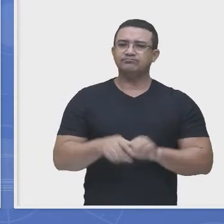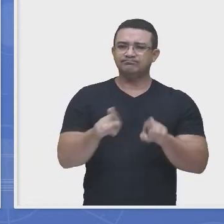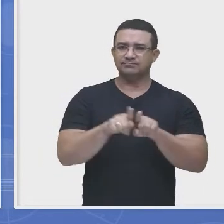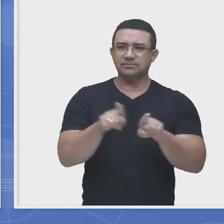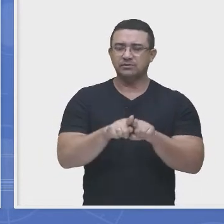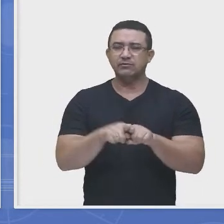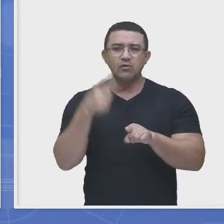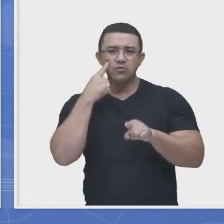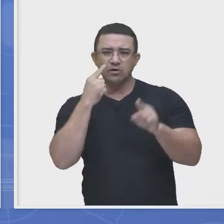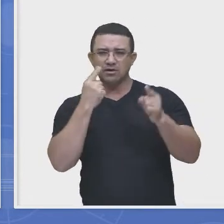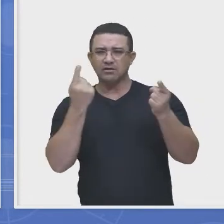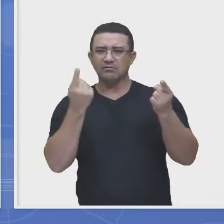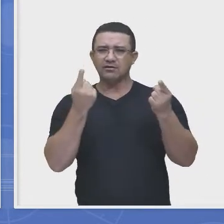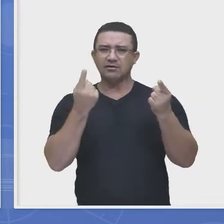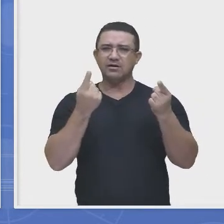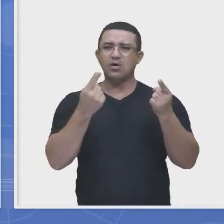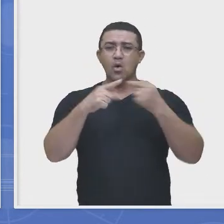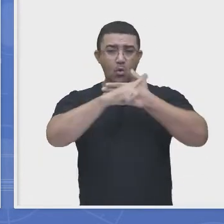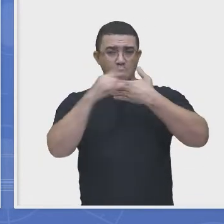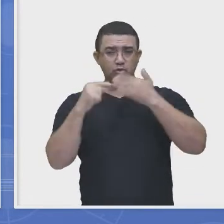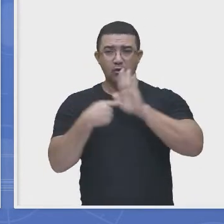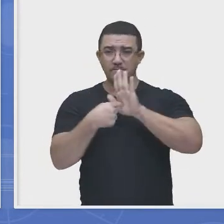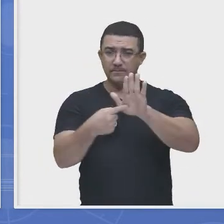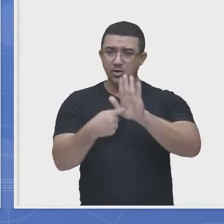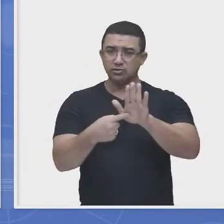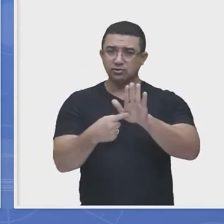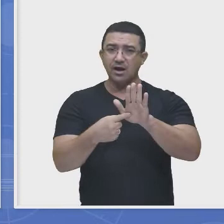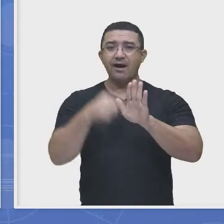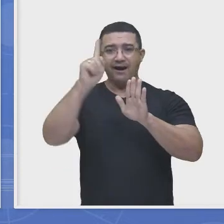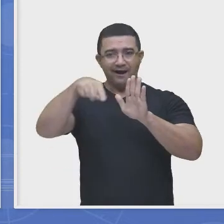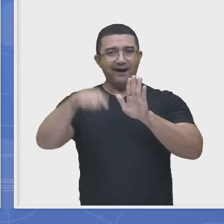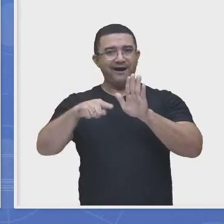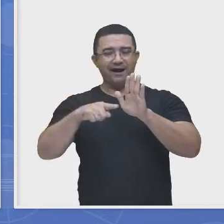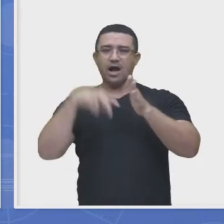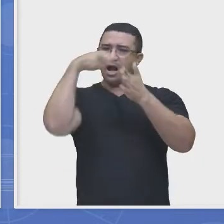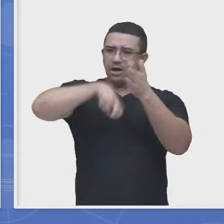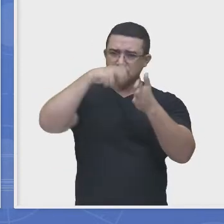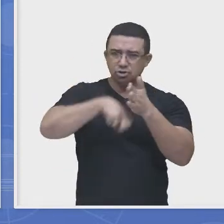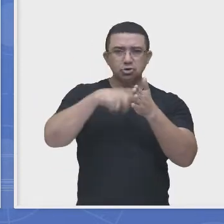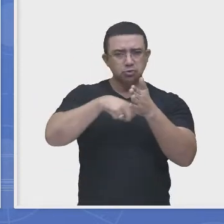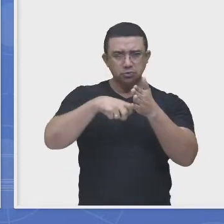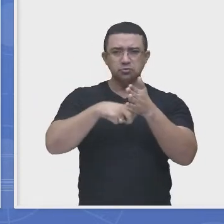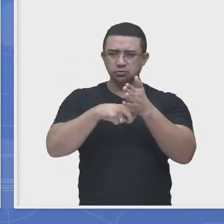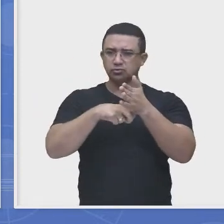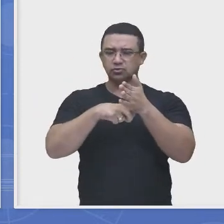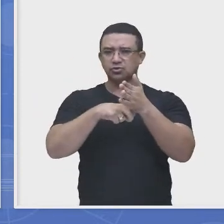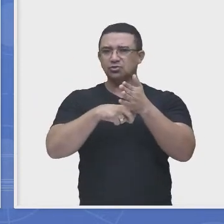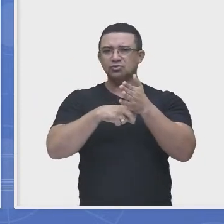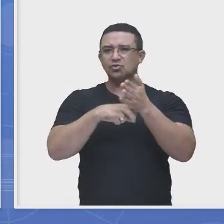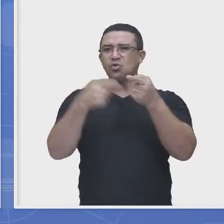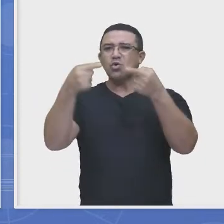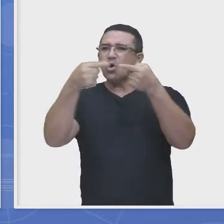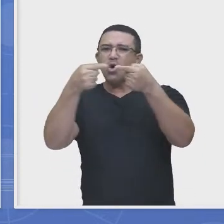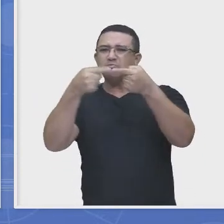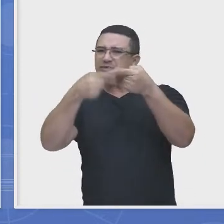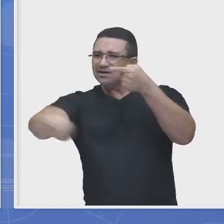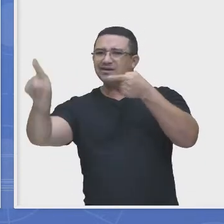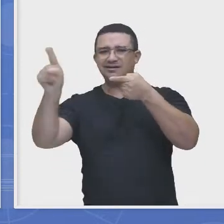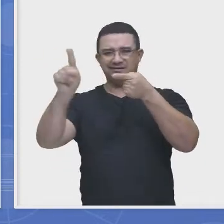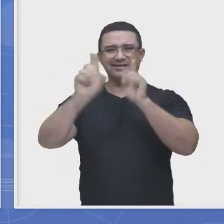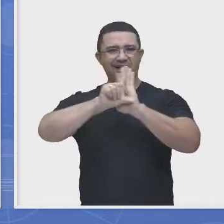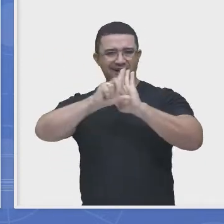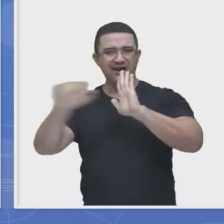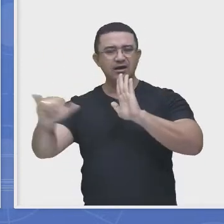o paralelo que o nosso autor faz. Ilícito, né? Aquilo que não está de acordo com a lei, aquilo que